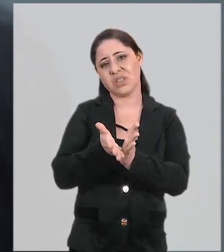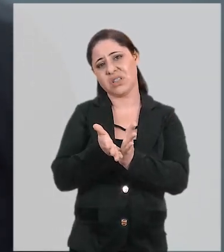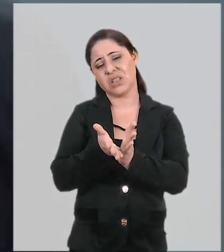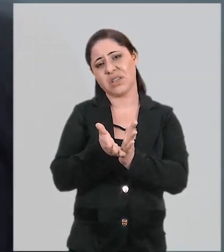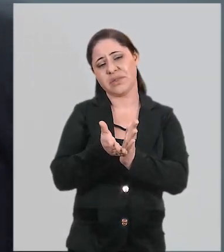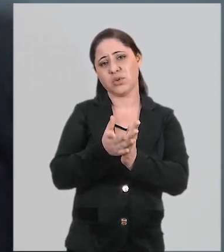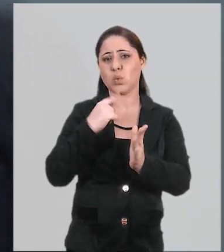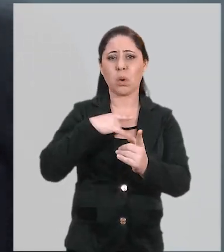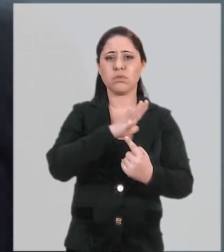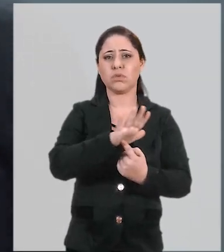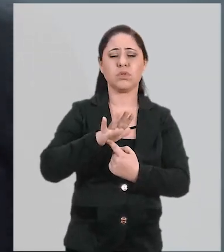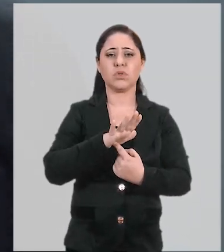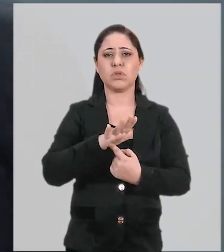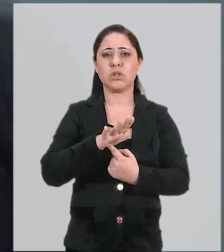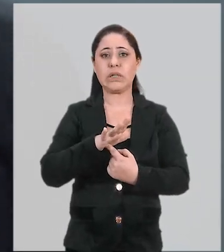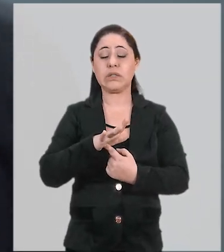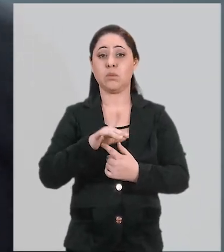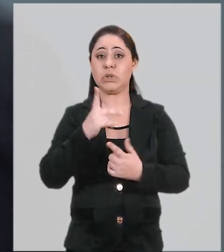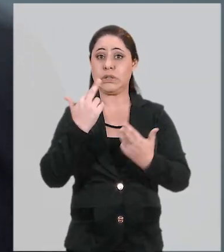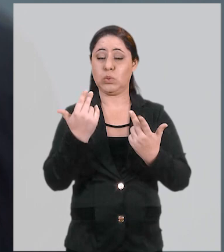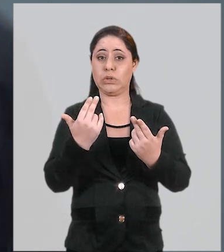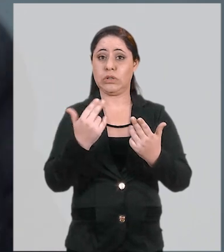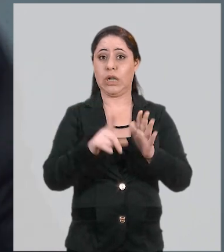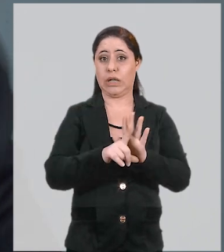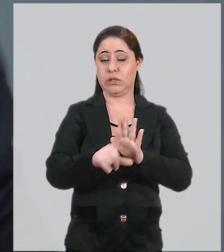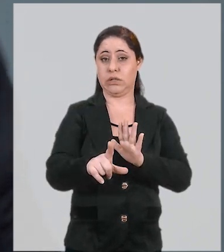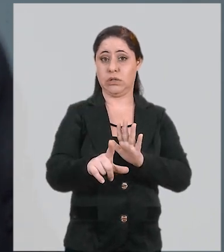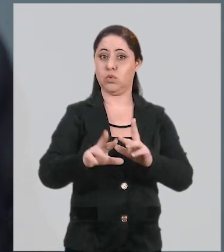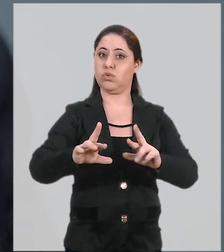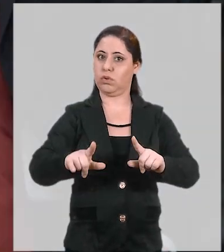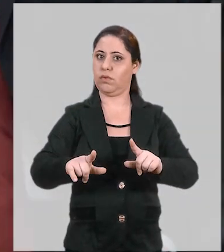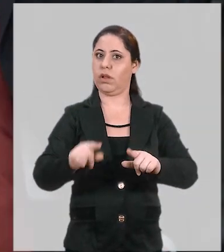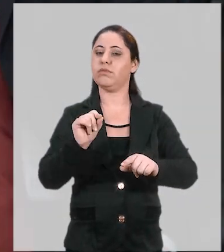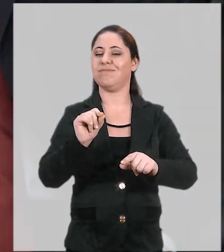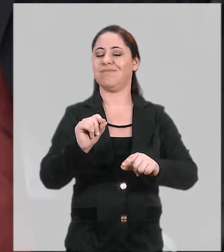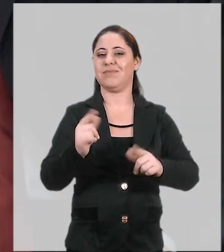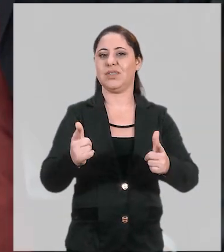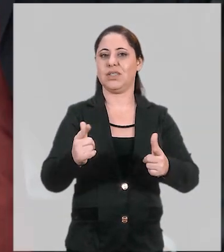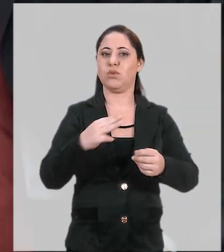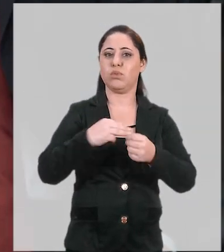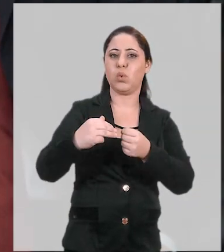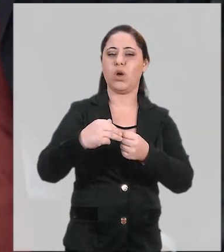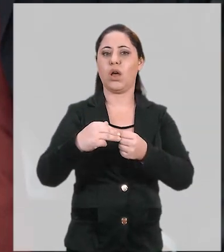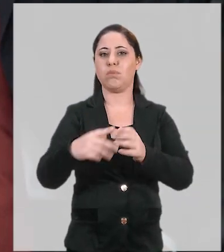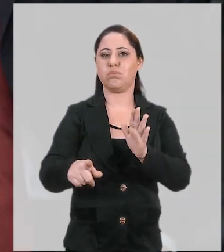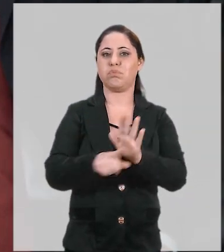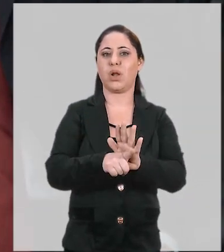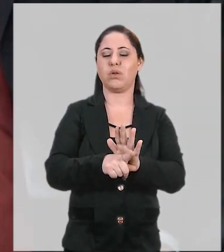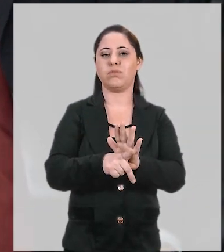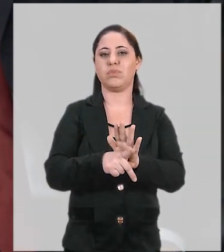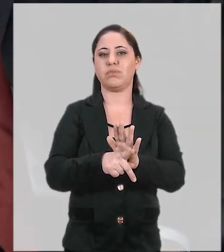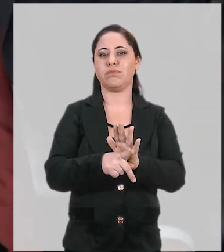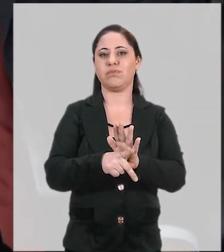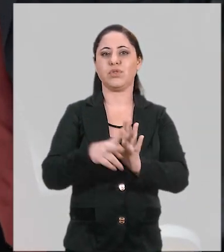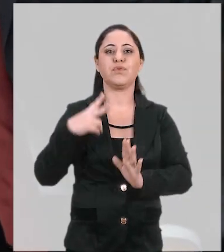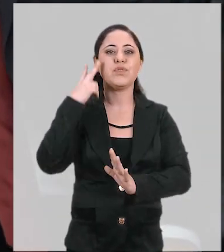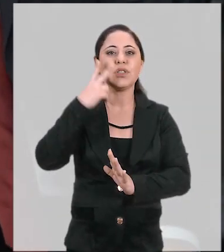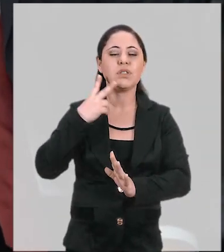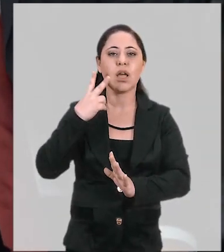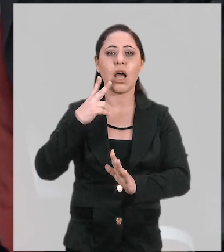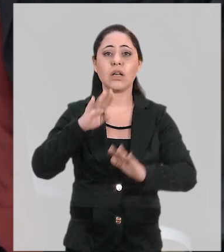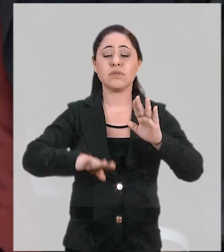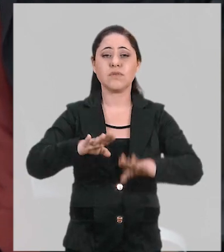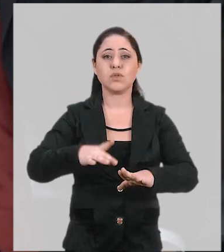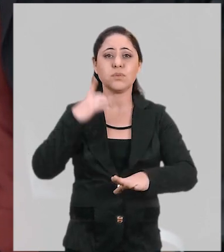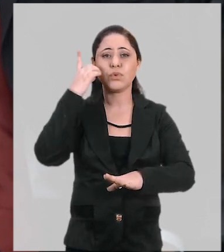também, que é, às vezes, a gente legislar aquilo que é atribuição do parlamento municipal, ou seja, dos vereadores. Às vezes o